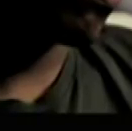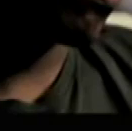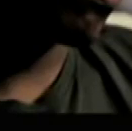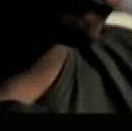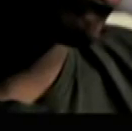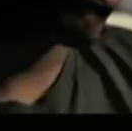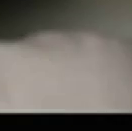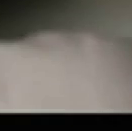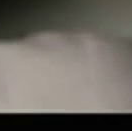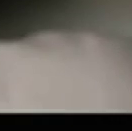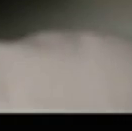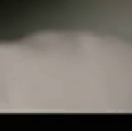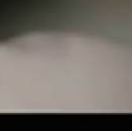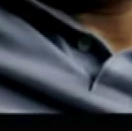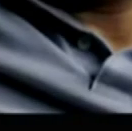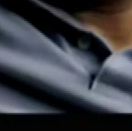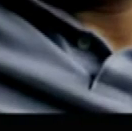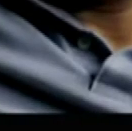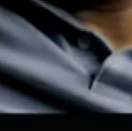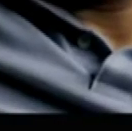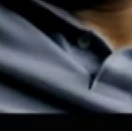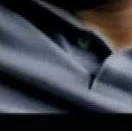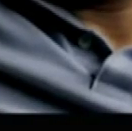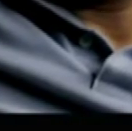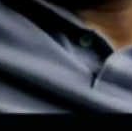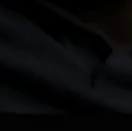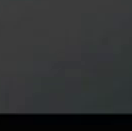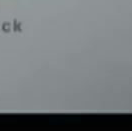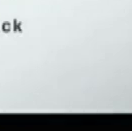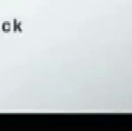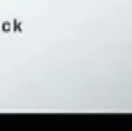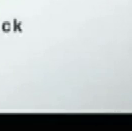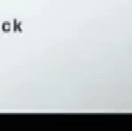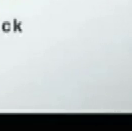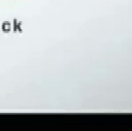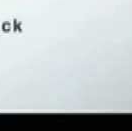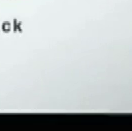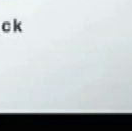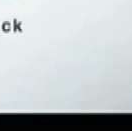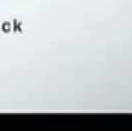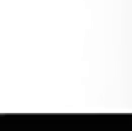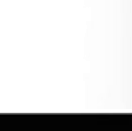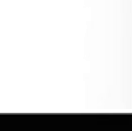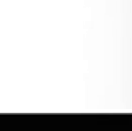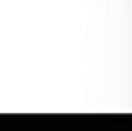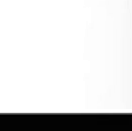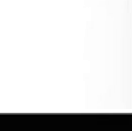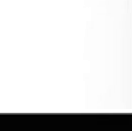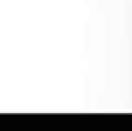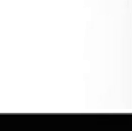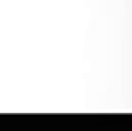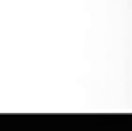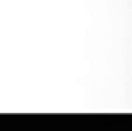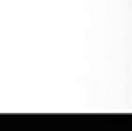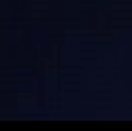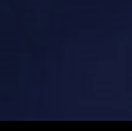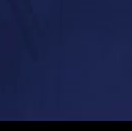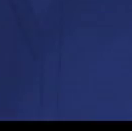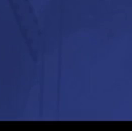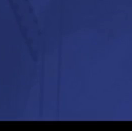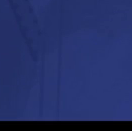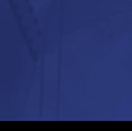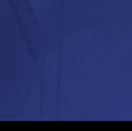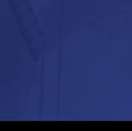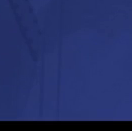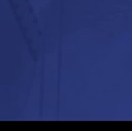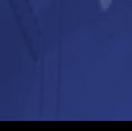crack cobra um preço muito alto. Você está a fim de pagar? Converse com seus filhos. Dê atenção. Oriente. Crack. É possível vencer.